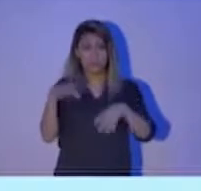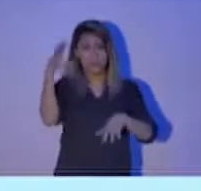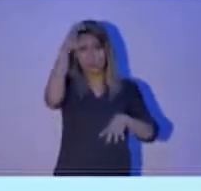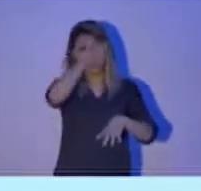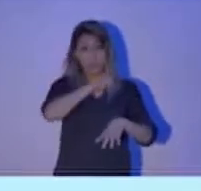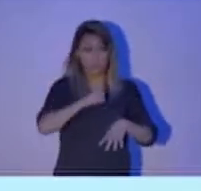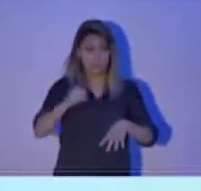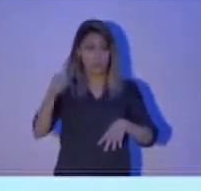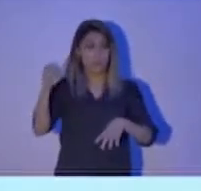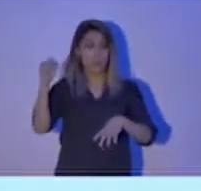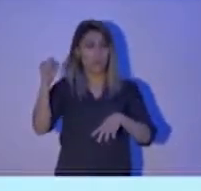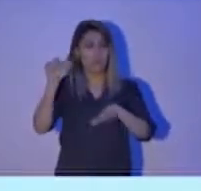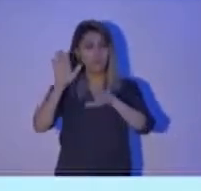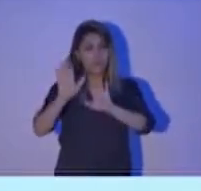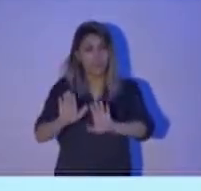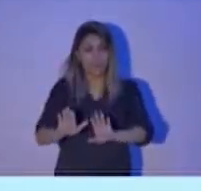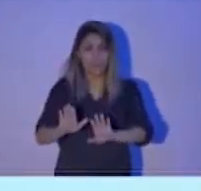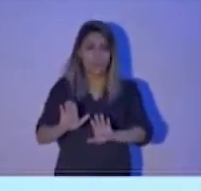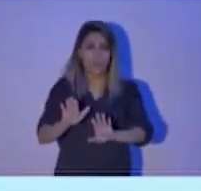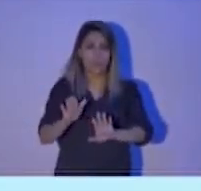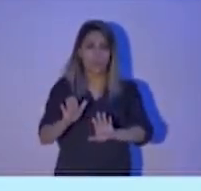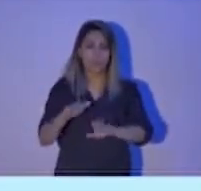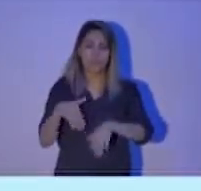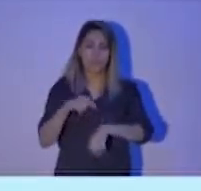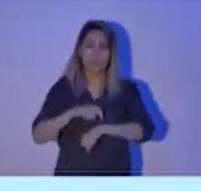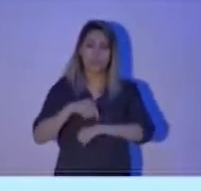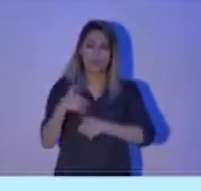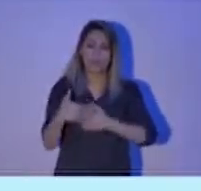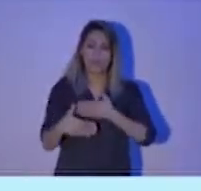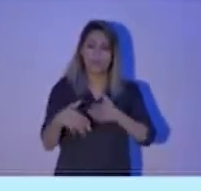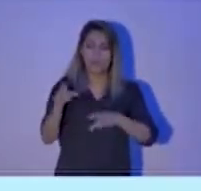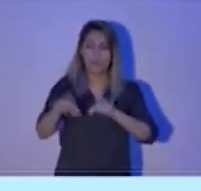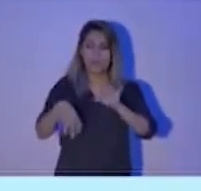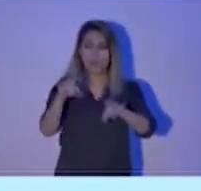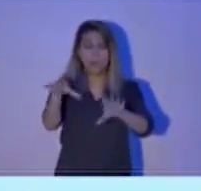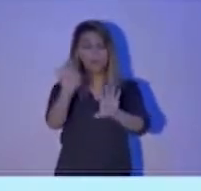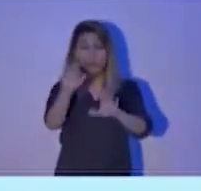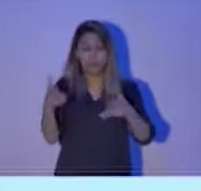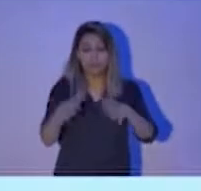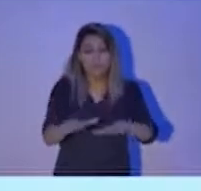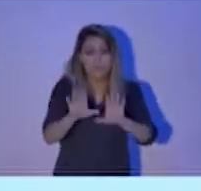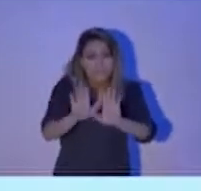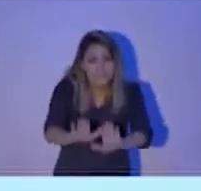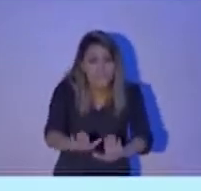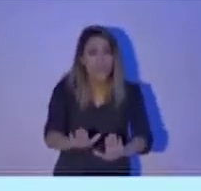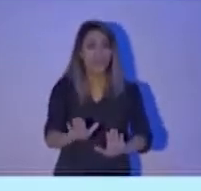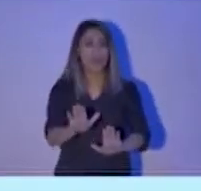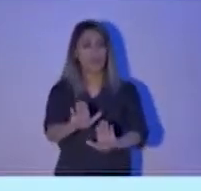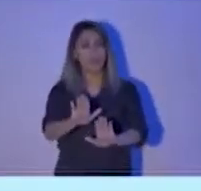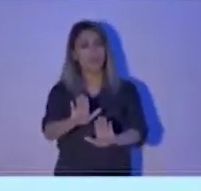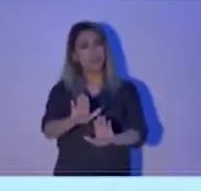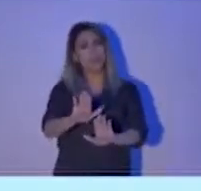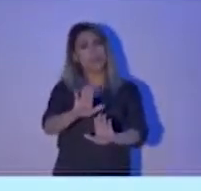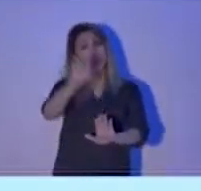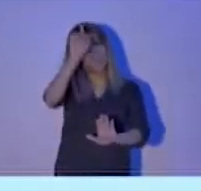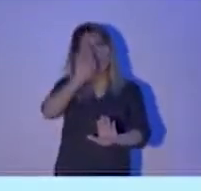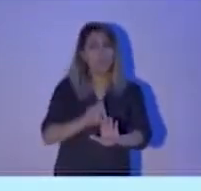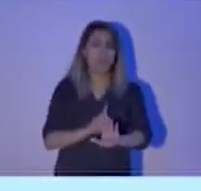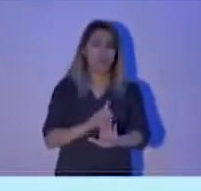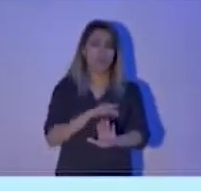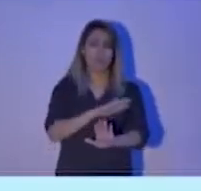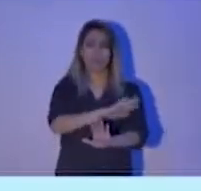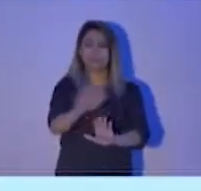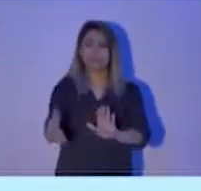entrem na escola, permaneçam e aprendam, e que a gente possa ter a equidade na distribuição desse direito que é de todos os